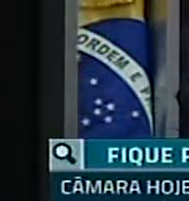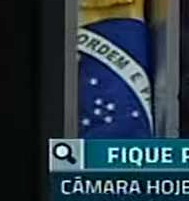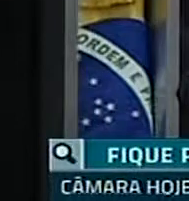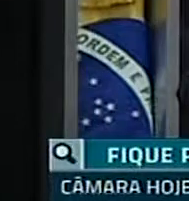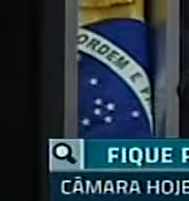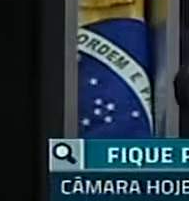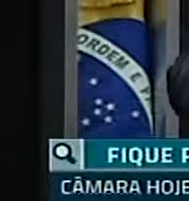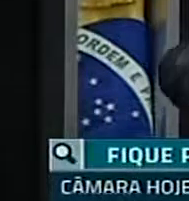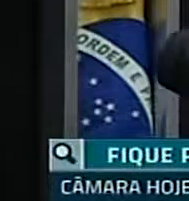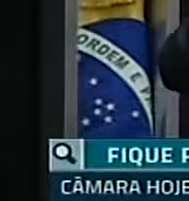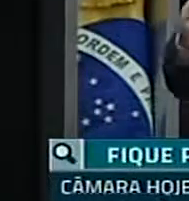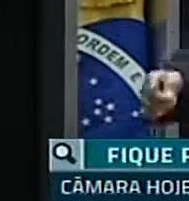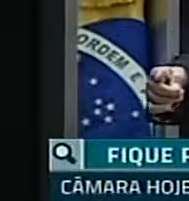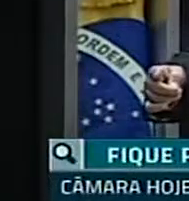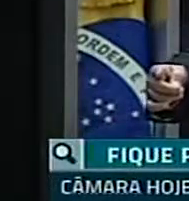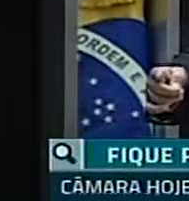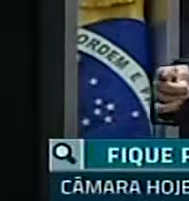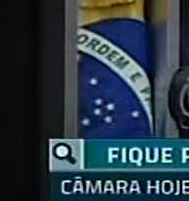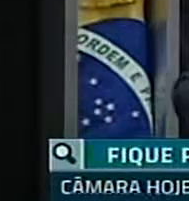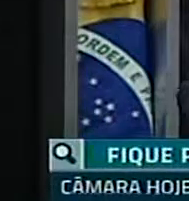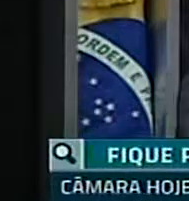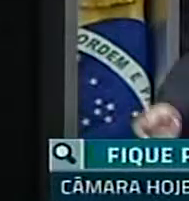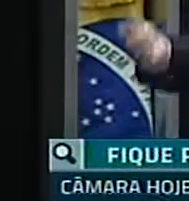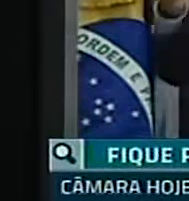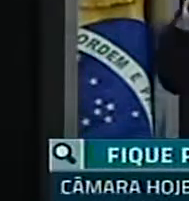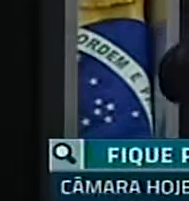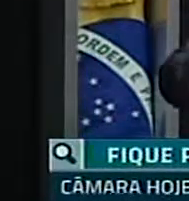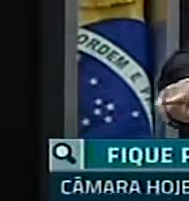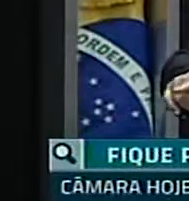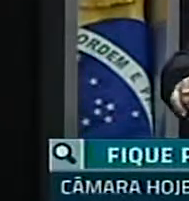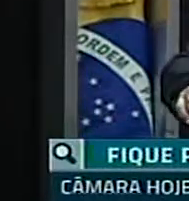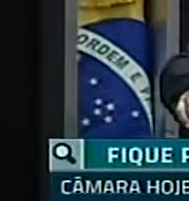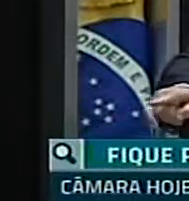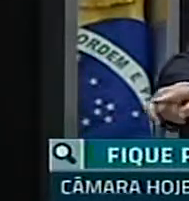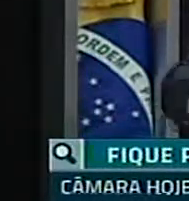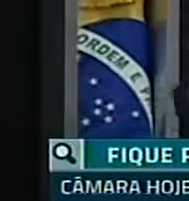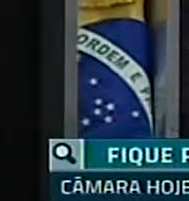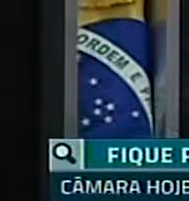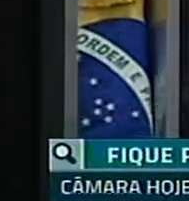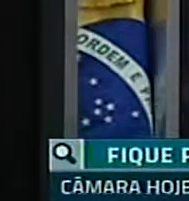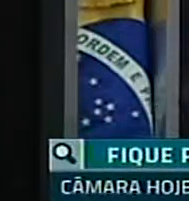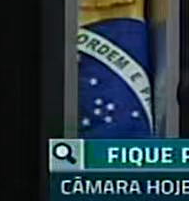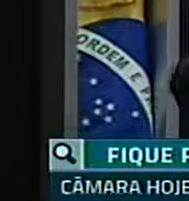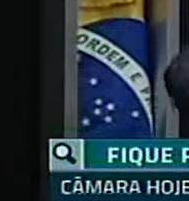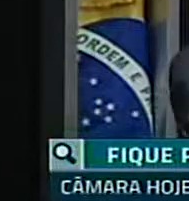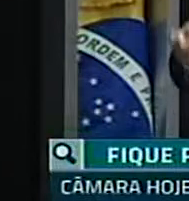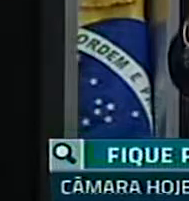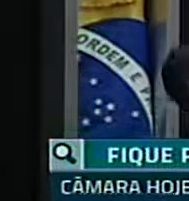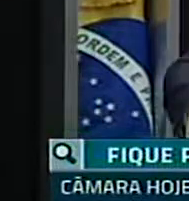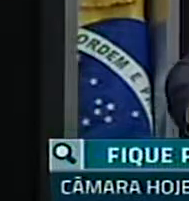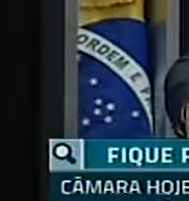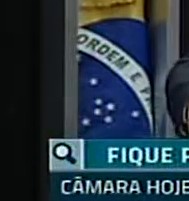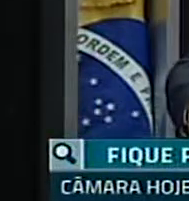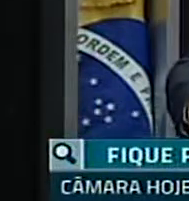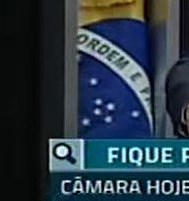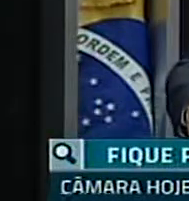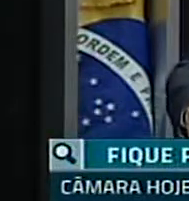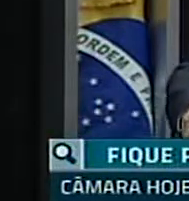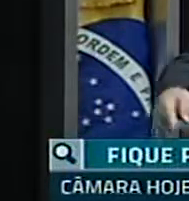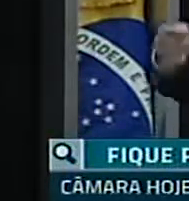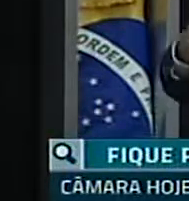por agente comunitário de saúde, mas também pelas prefeituras, mas também pelas federações dos agentes tivesse